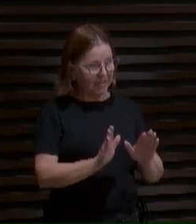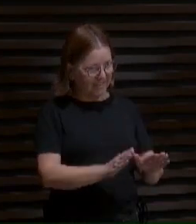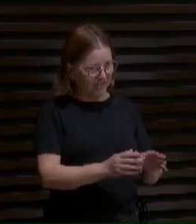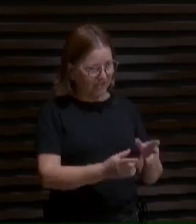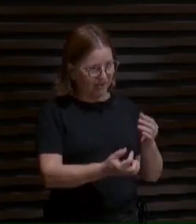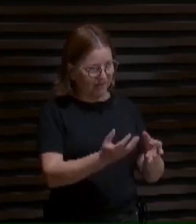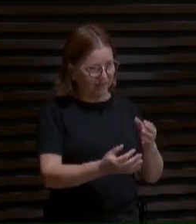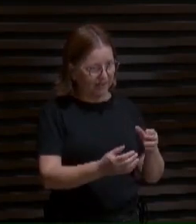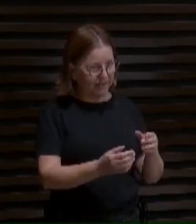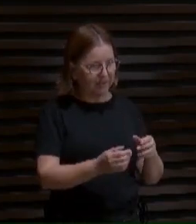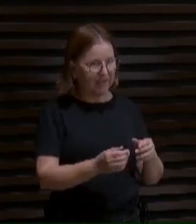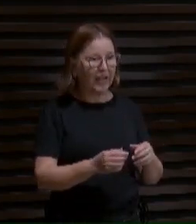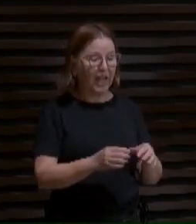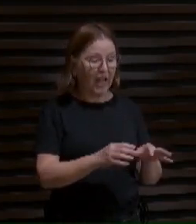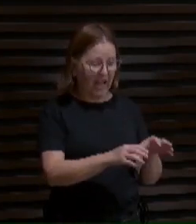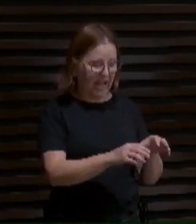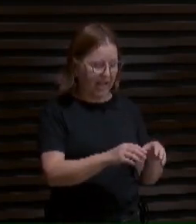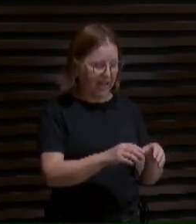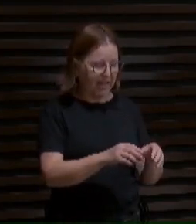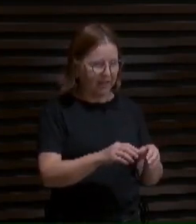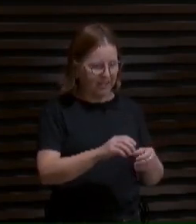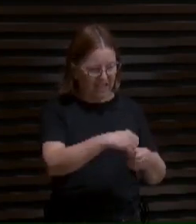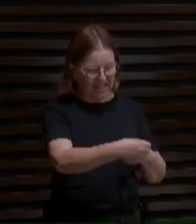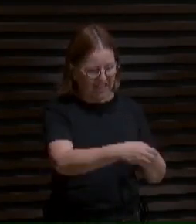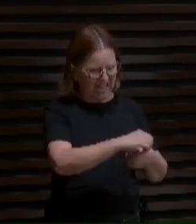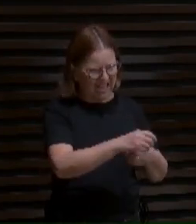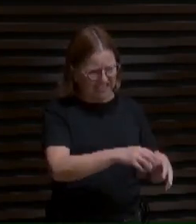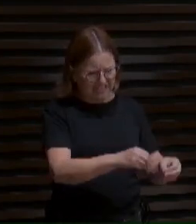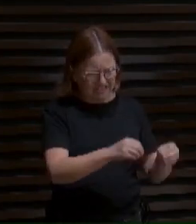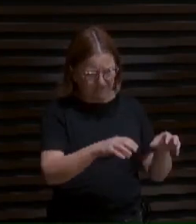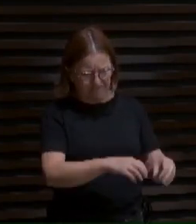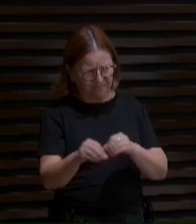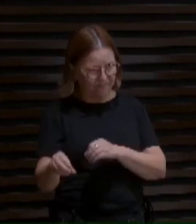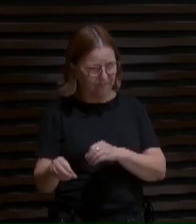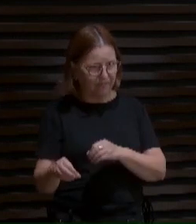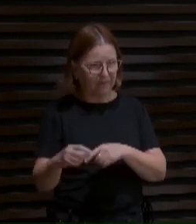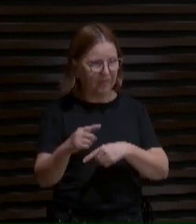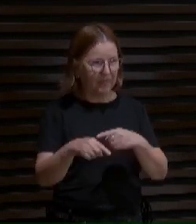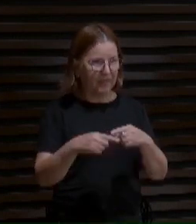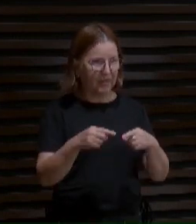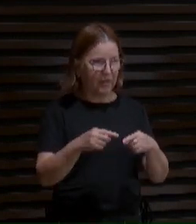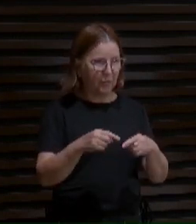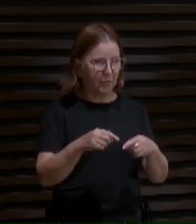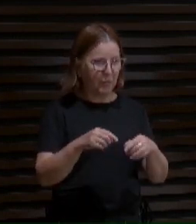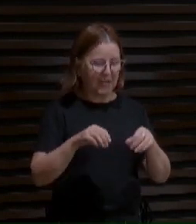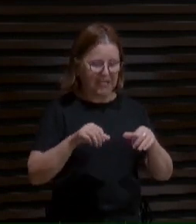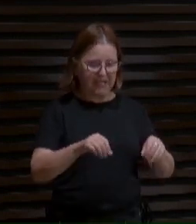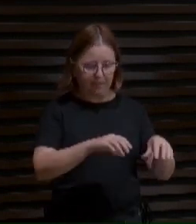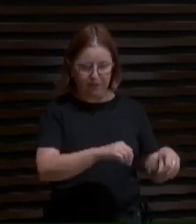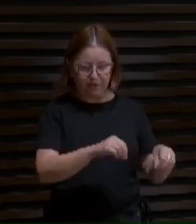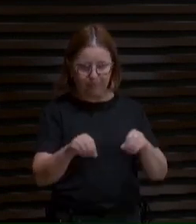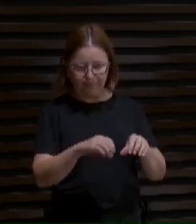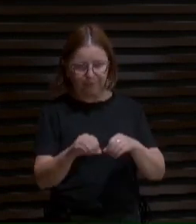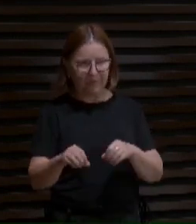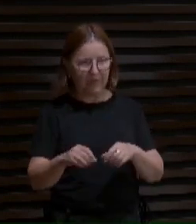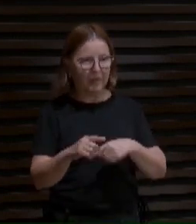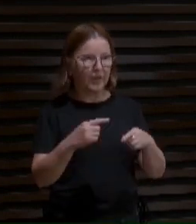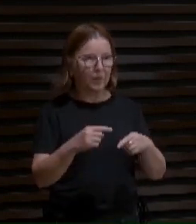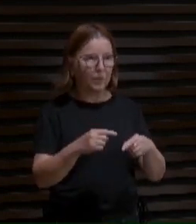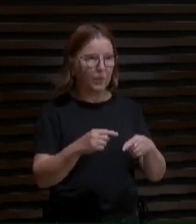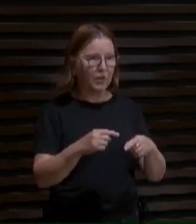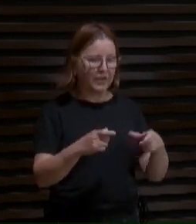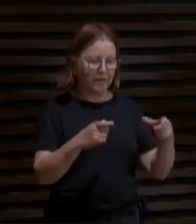tirar a semente. Depois tinha que trasfegar de vasilha para